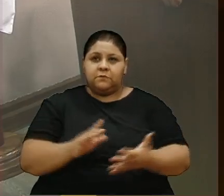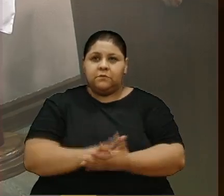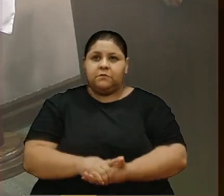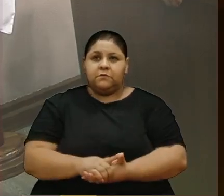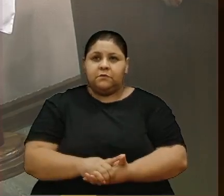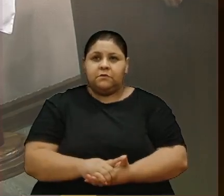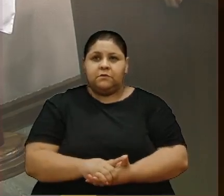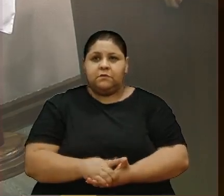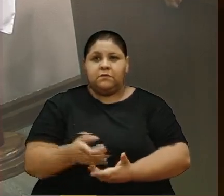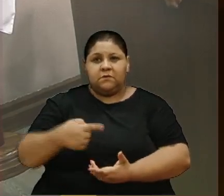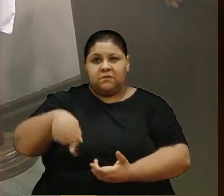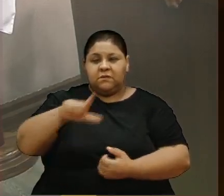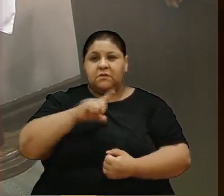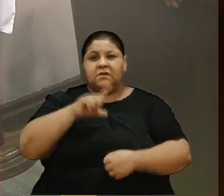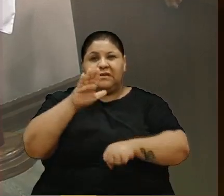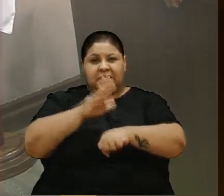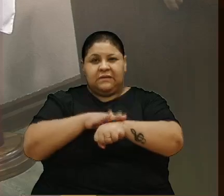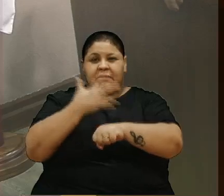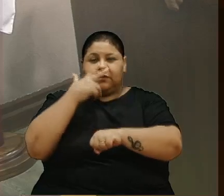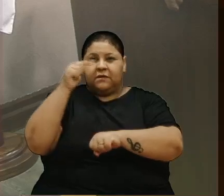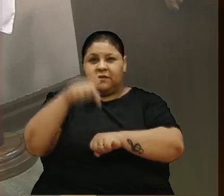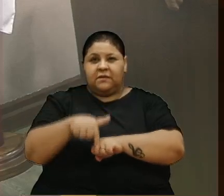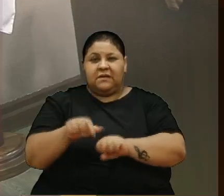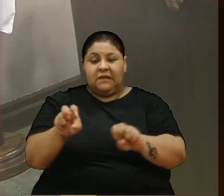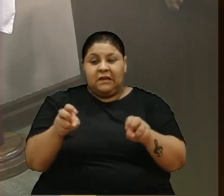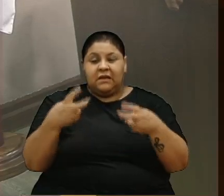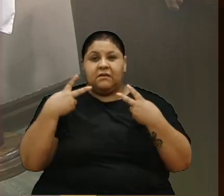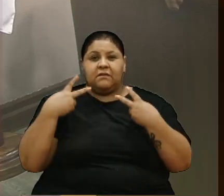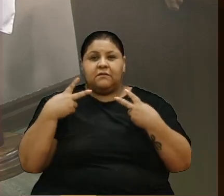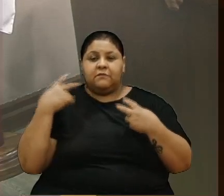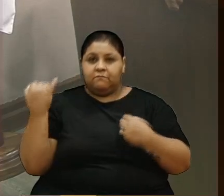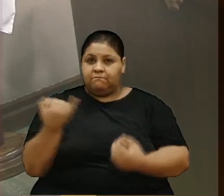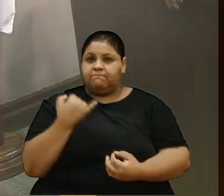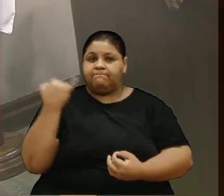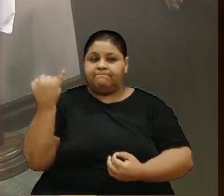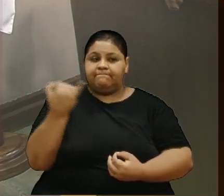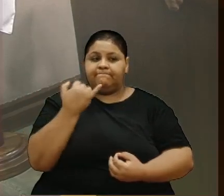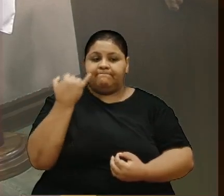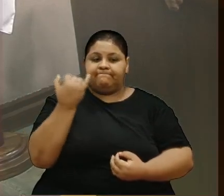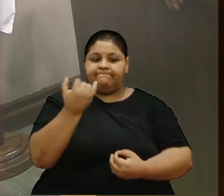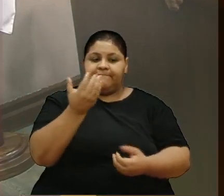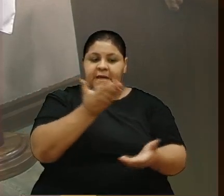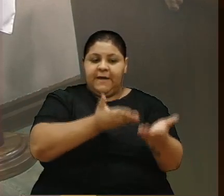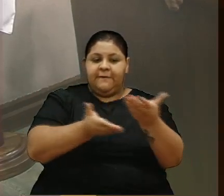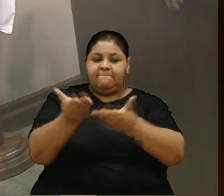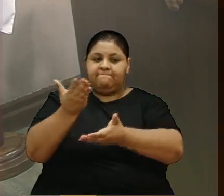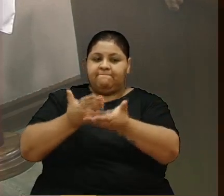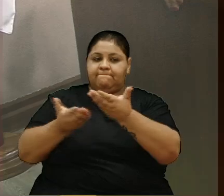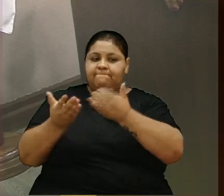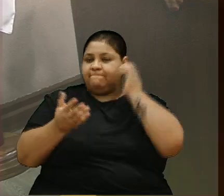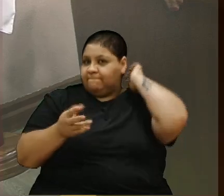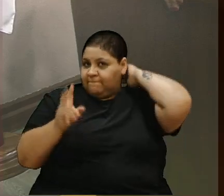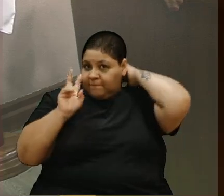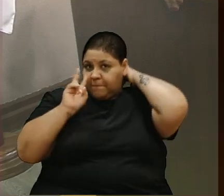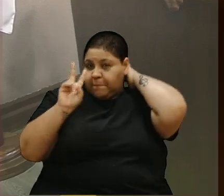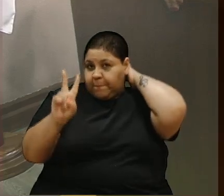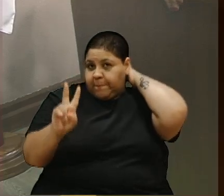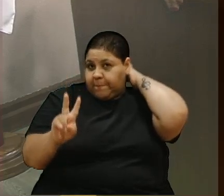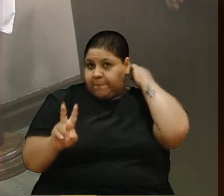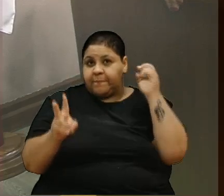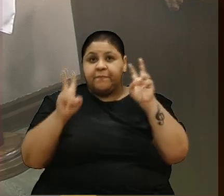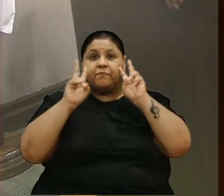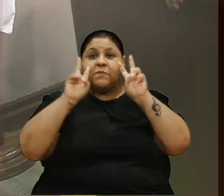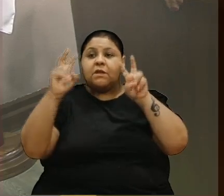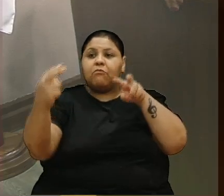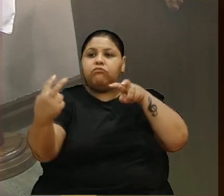Quando a gente tem momentos como esse, a gente percebe a importância da sororidade. Da gente olhar na cara das